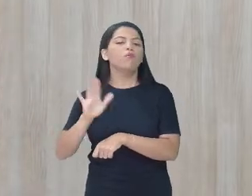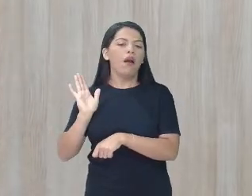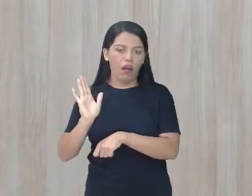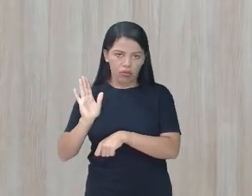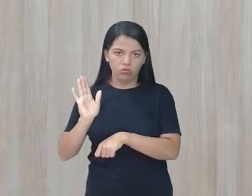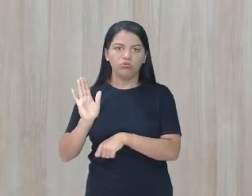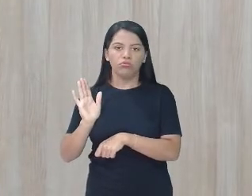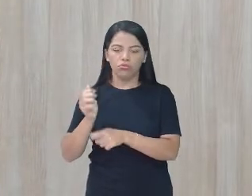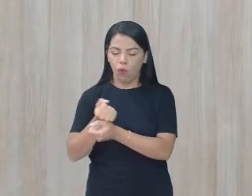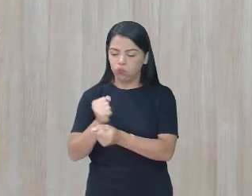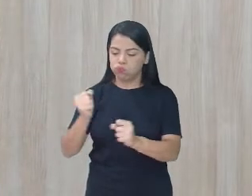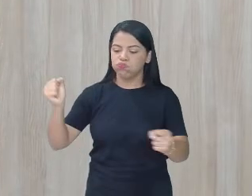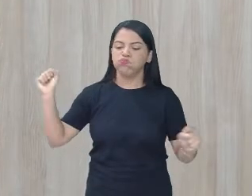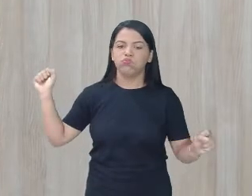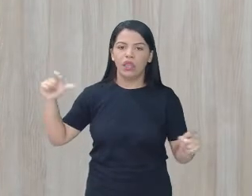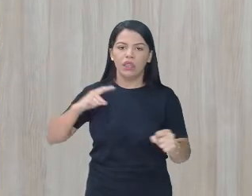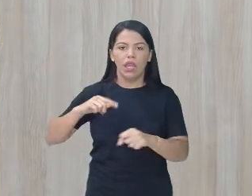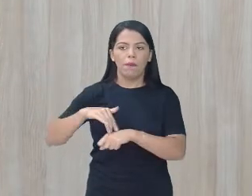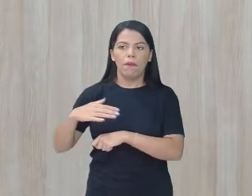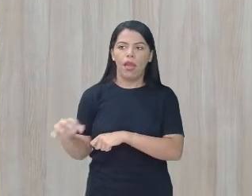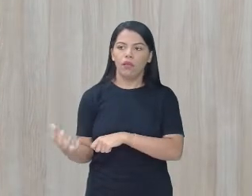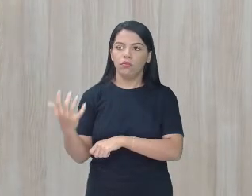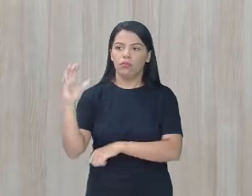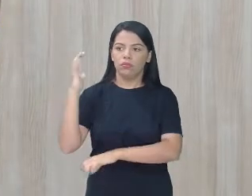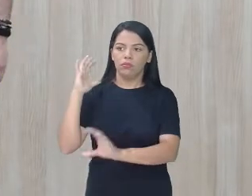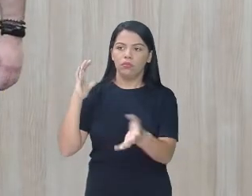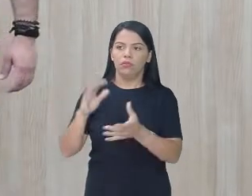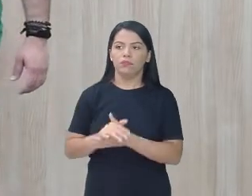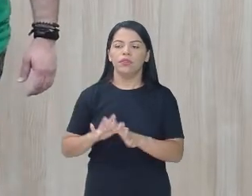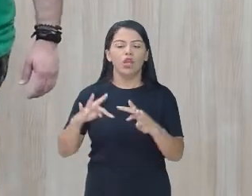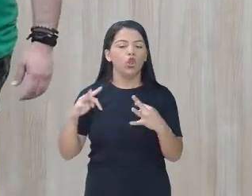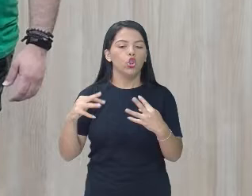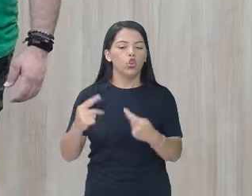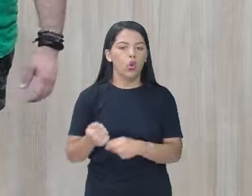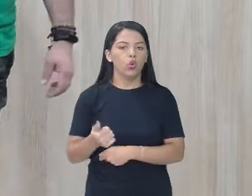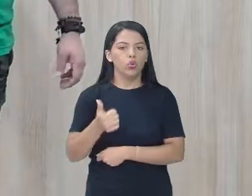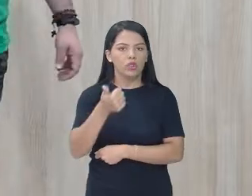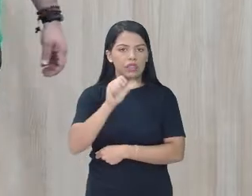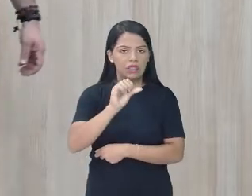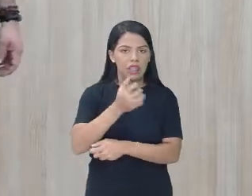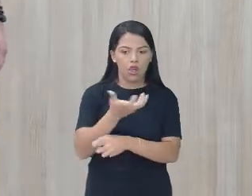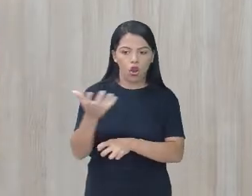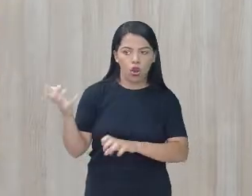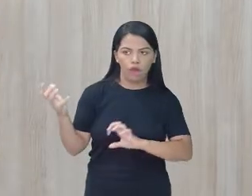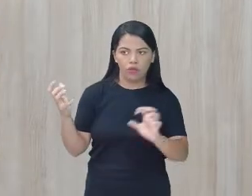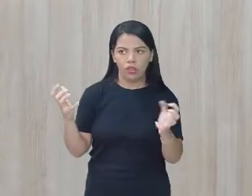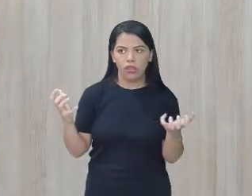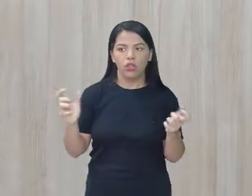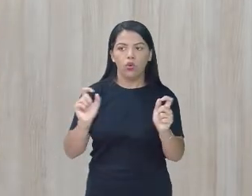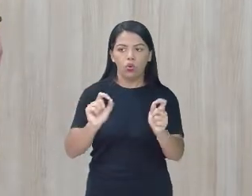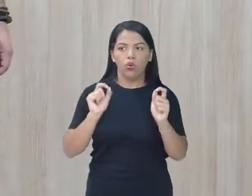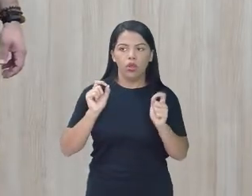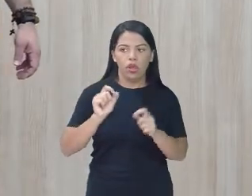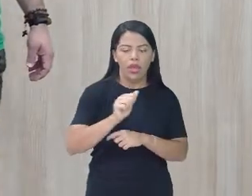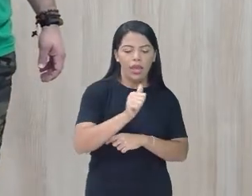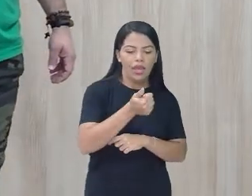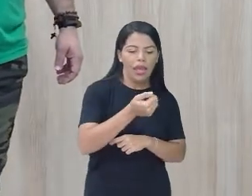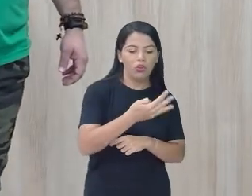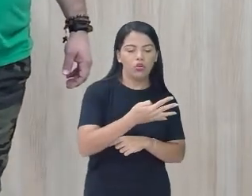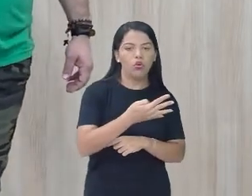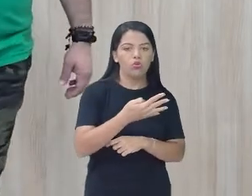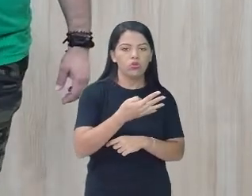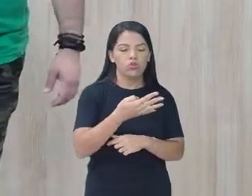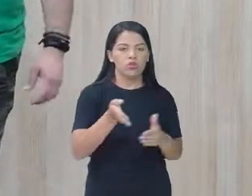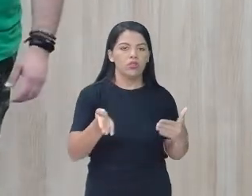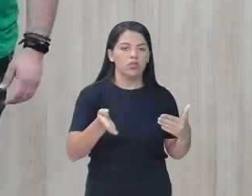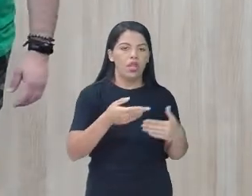quais 14 são privados e 15 são públicos, né? Então, ele se destaca aí como